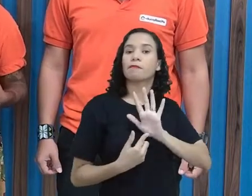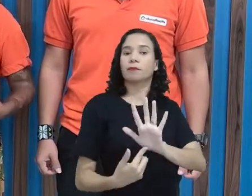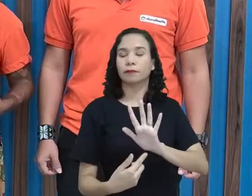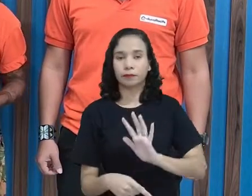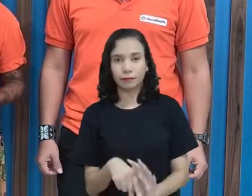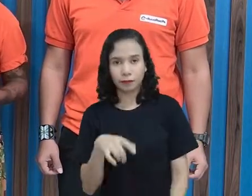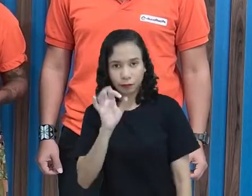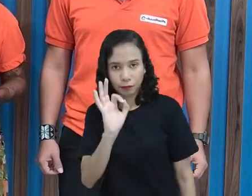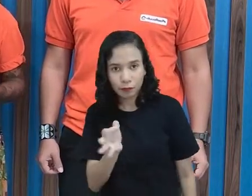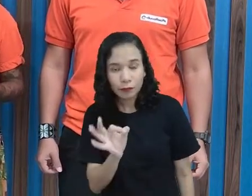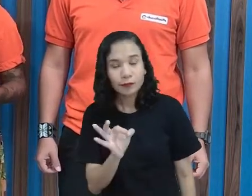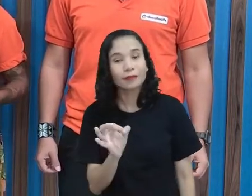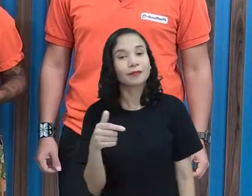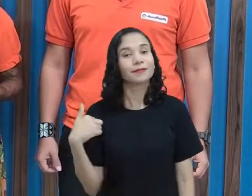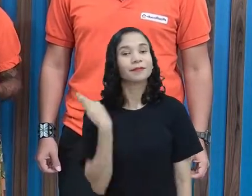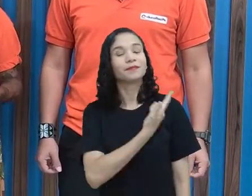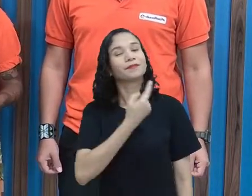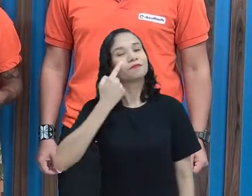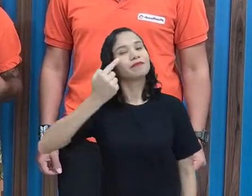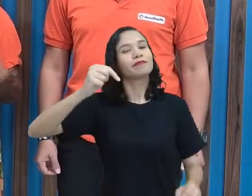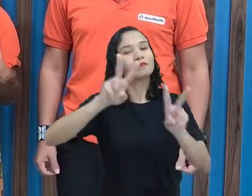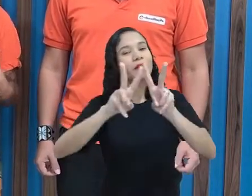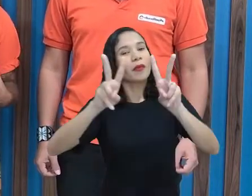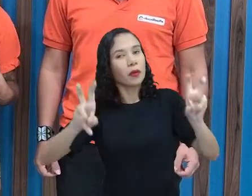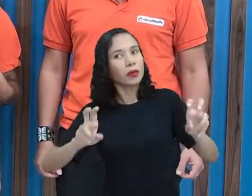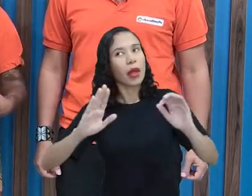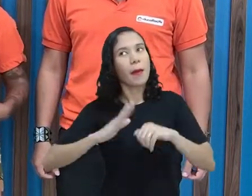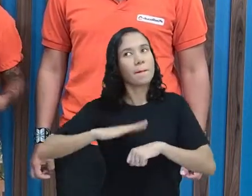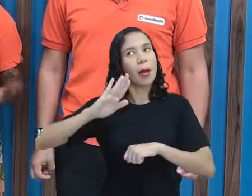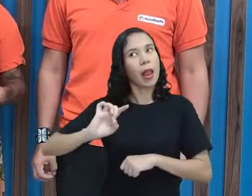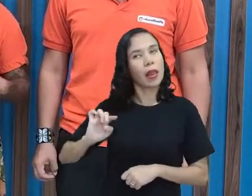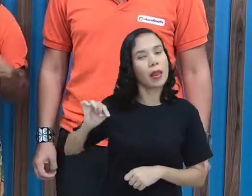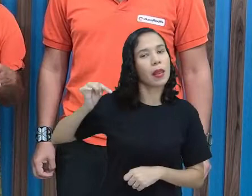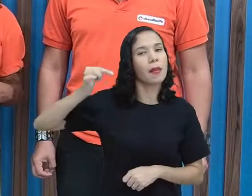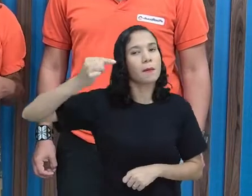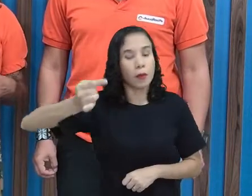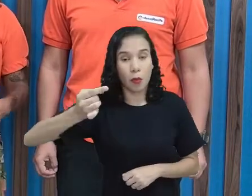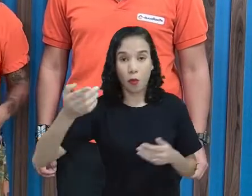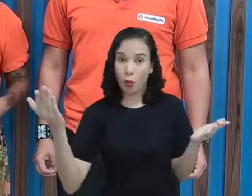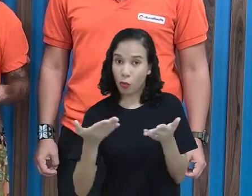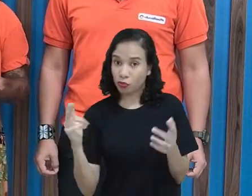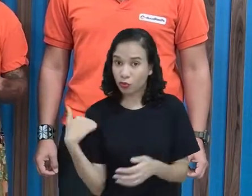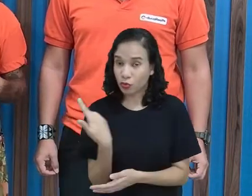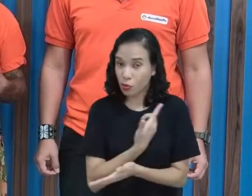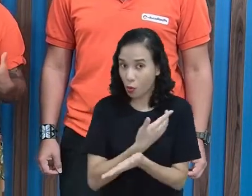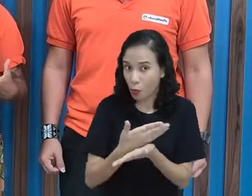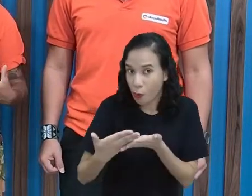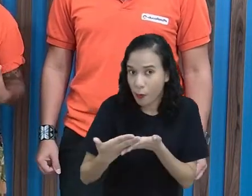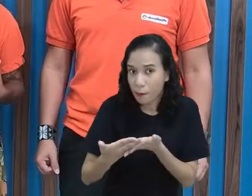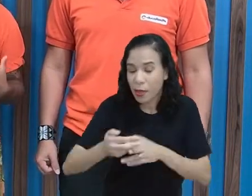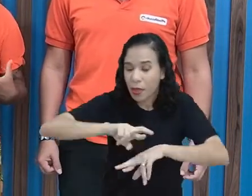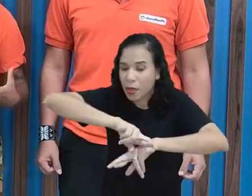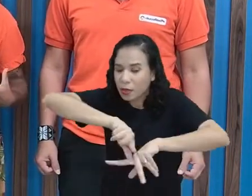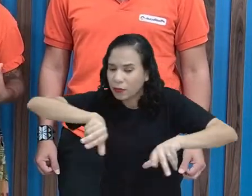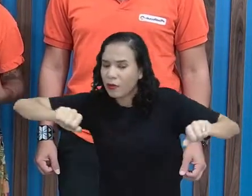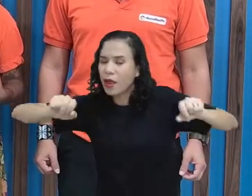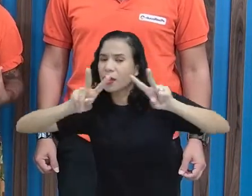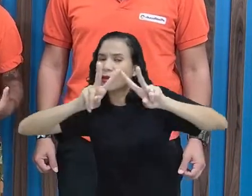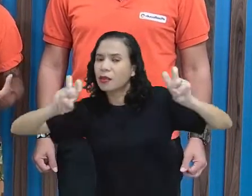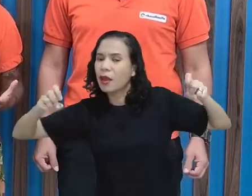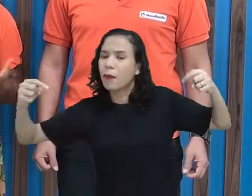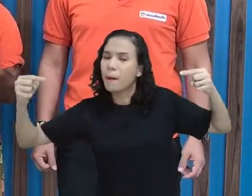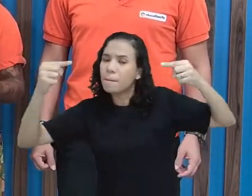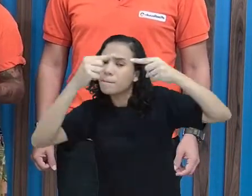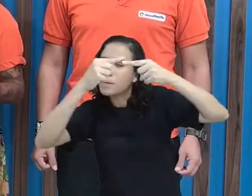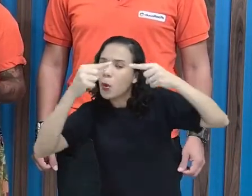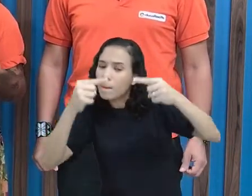certo? Então, vamos abordar esse tema mais à frente. Começamos hoje, mas a gente tem outros temas ligados à identidade que